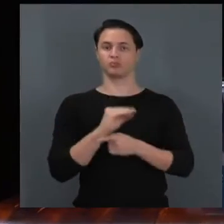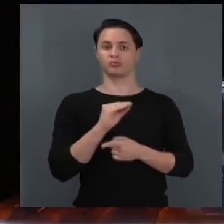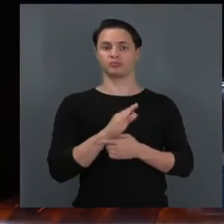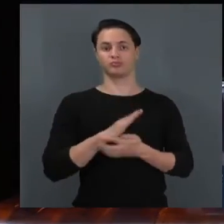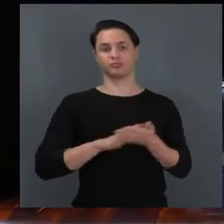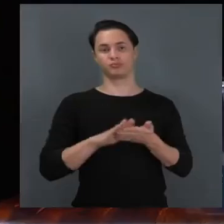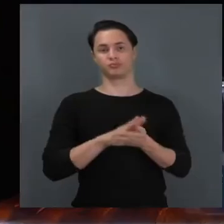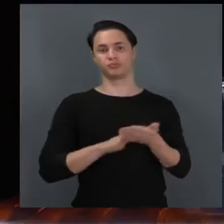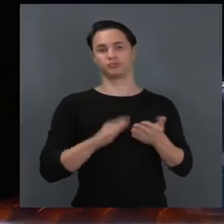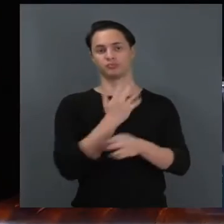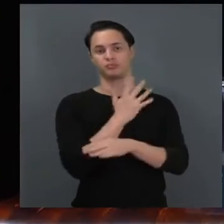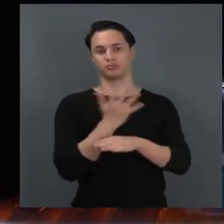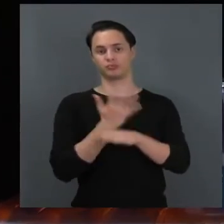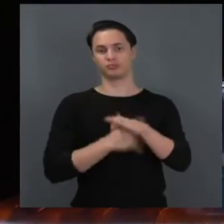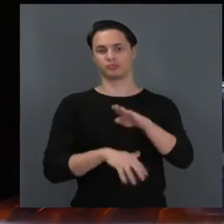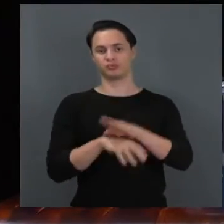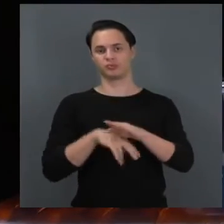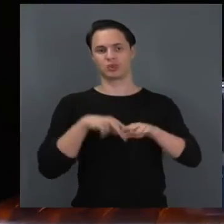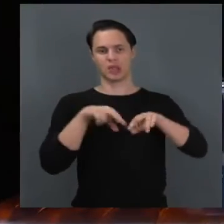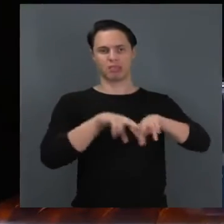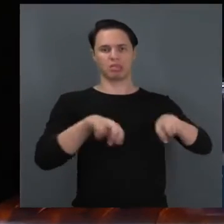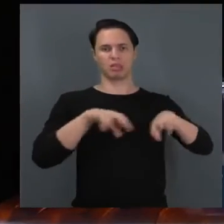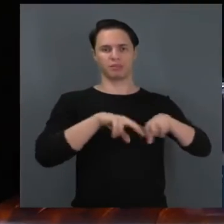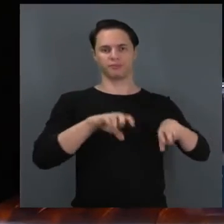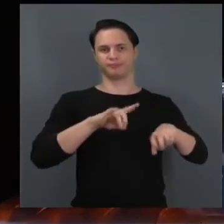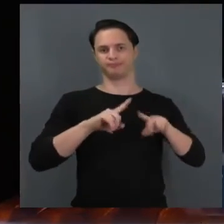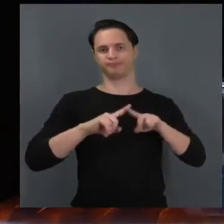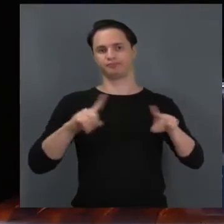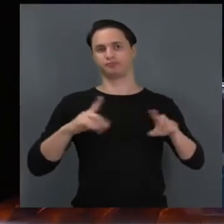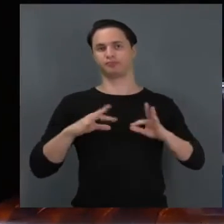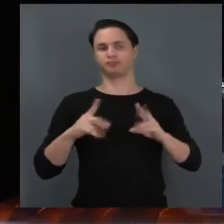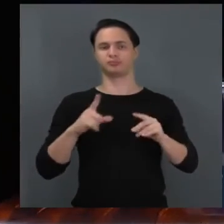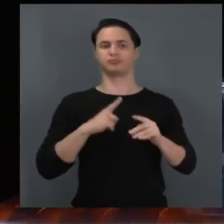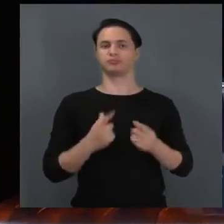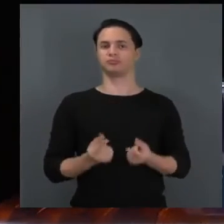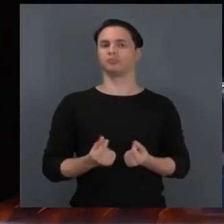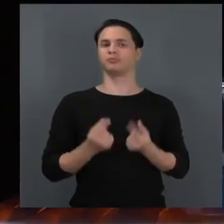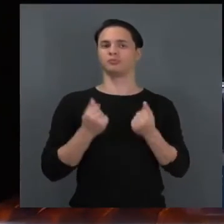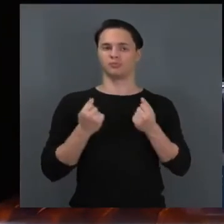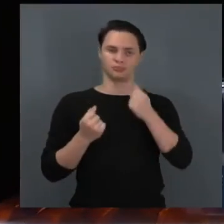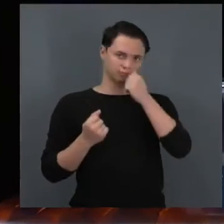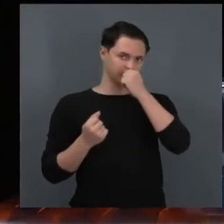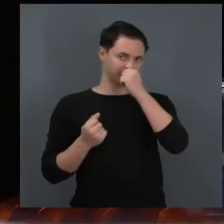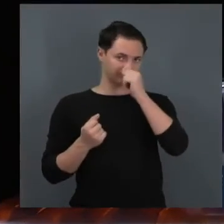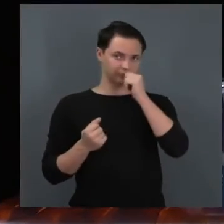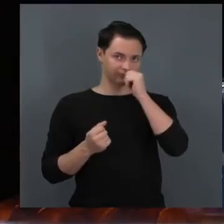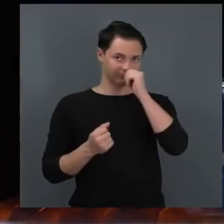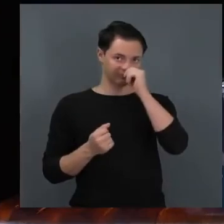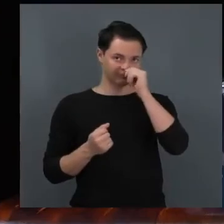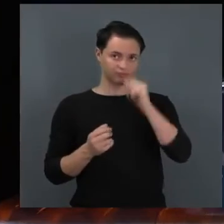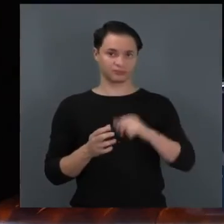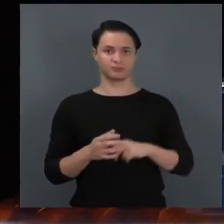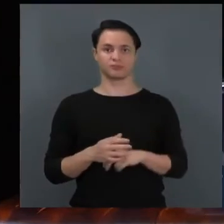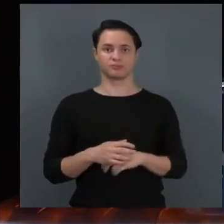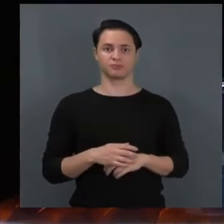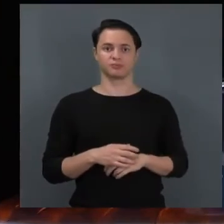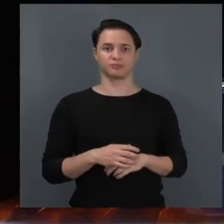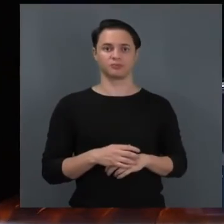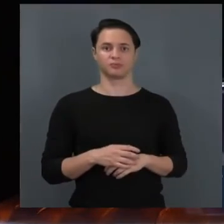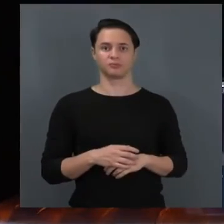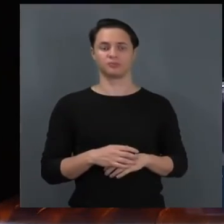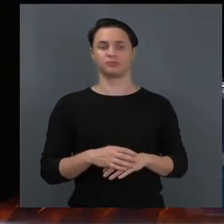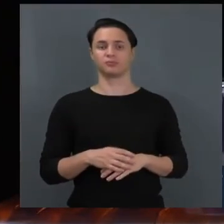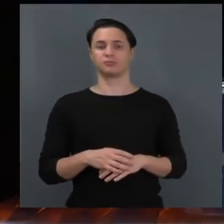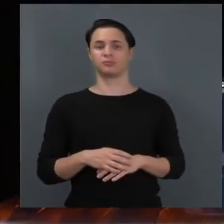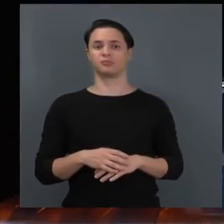sua falta de escrúpulo na exploração da natureza. Tudo tem seu preço, dizia ele. Fechar aspas. Termino